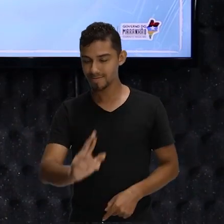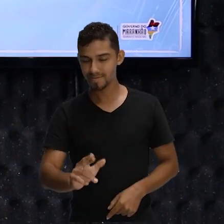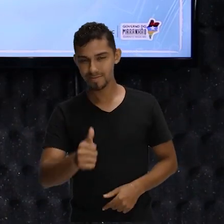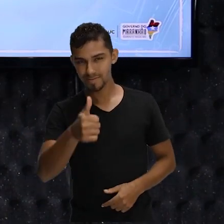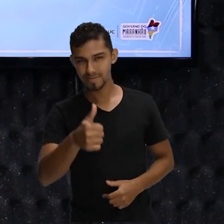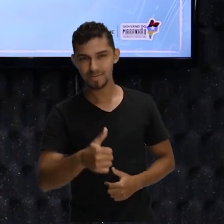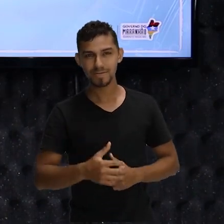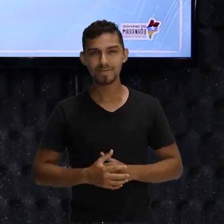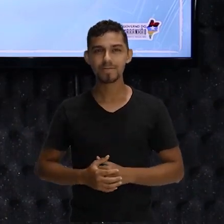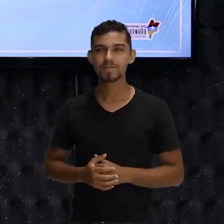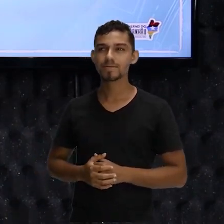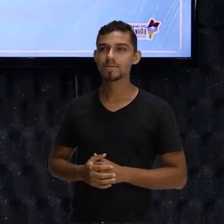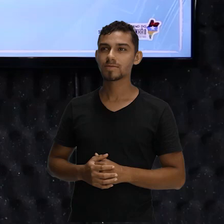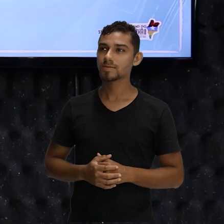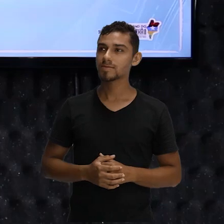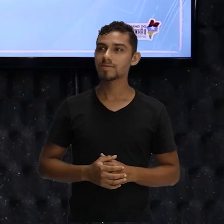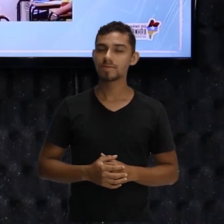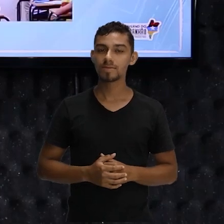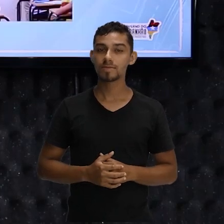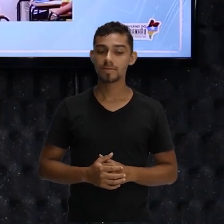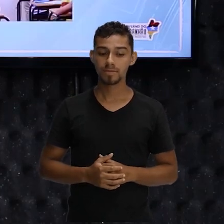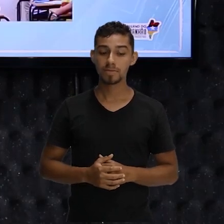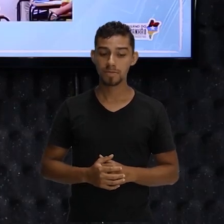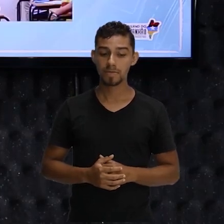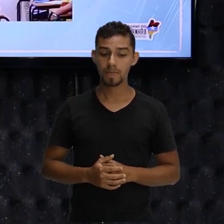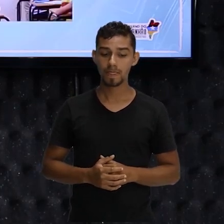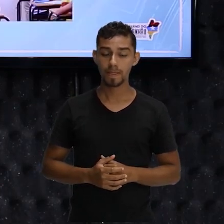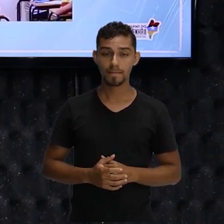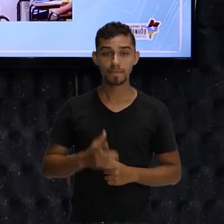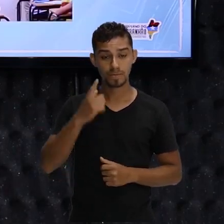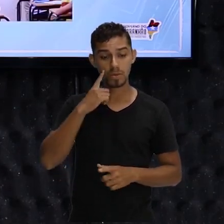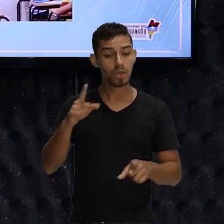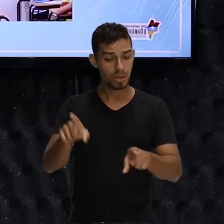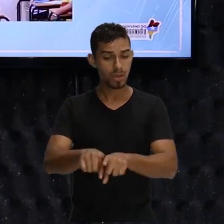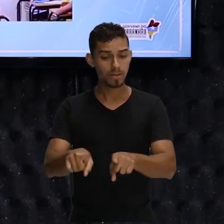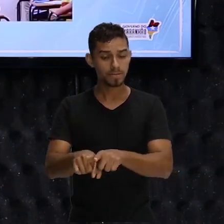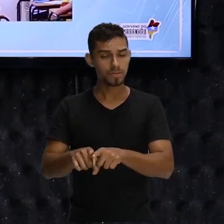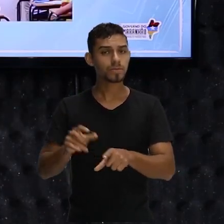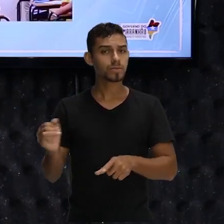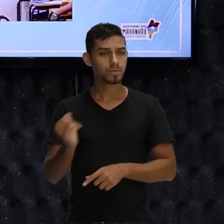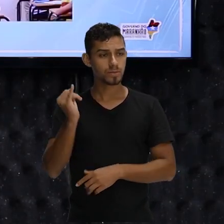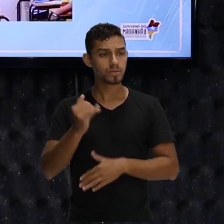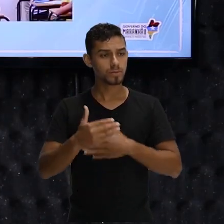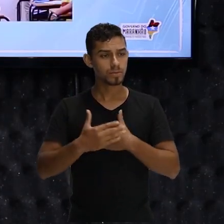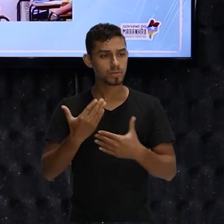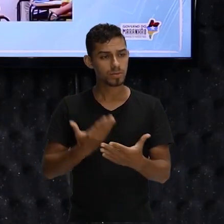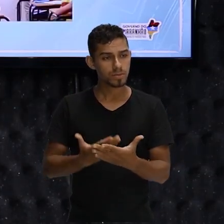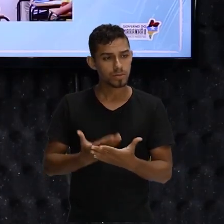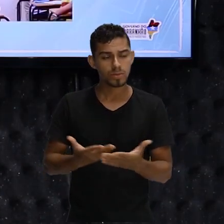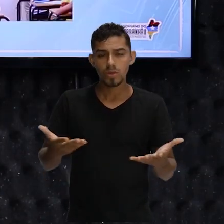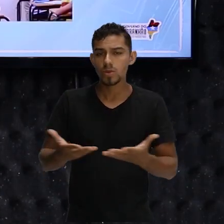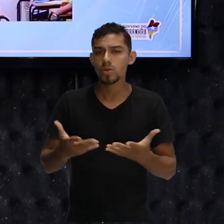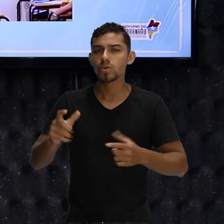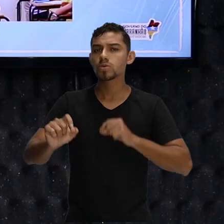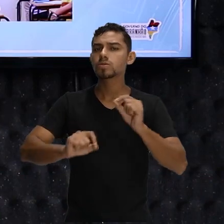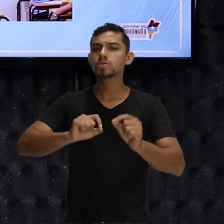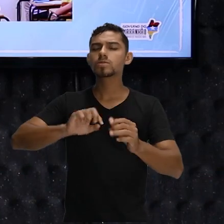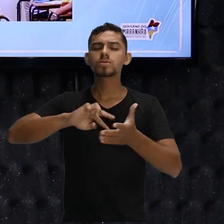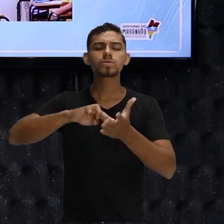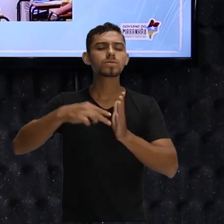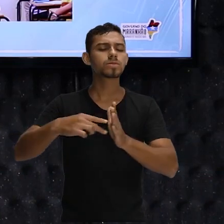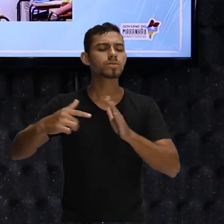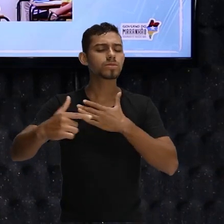resposta no final da aula. Segura aí. Bom, outra coisa também importante na aula de hoje é o entendimento sobre o que são